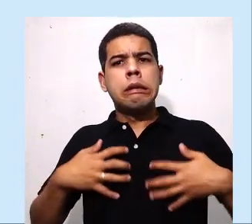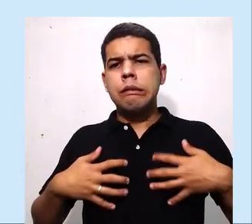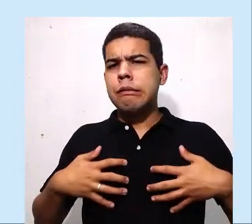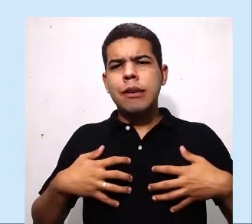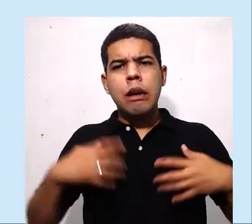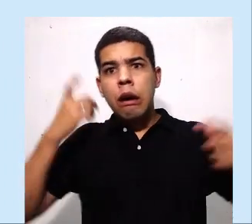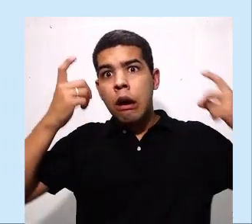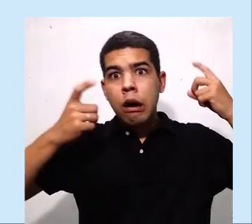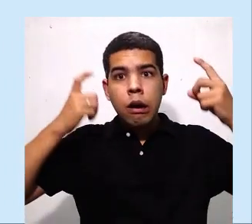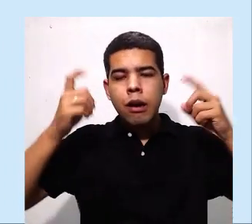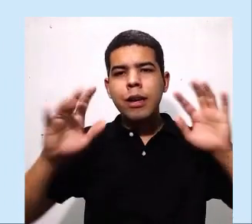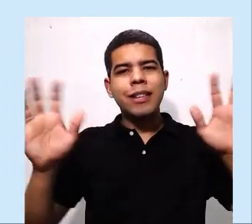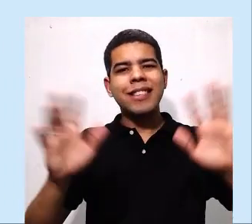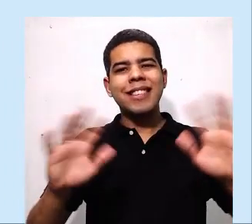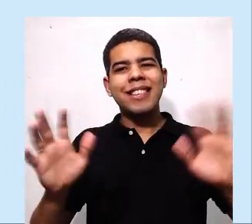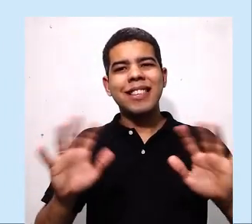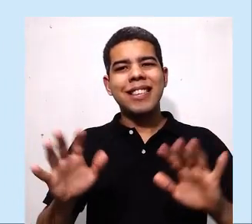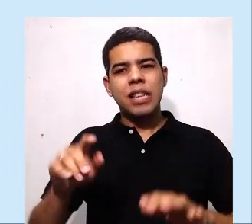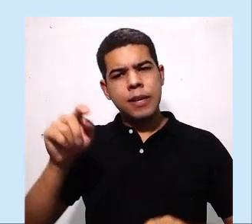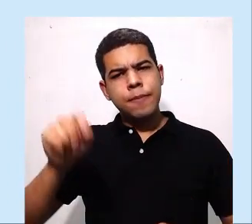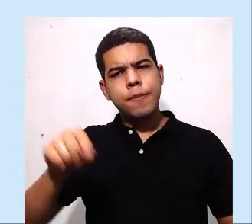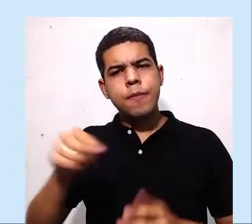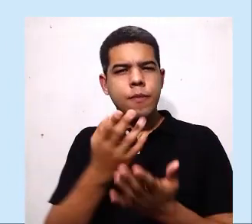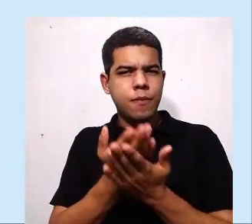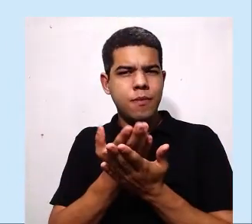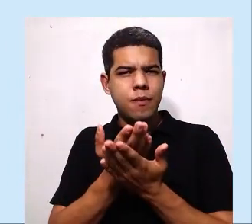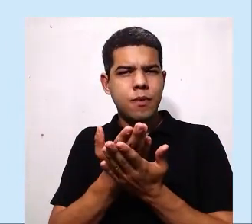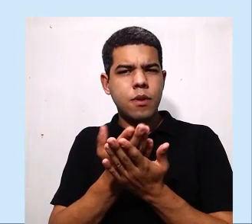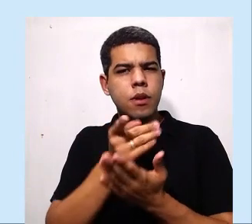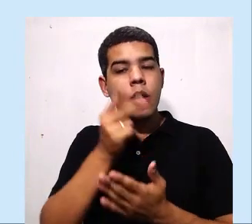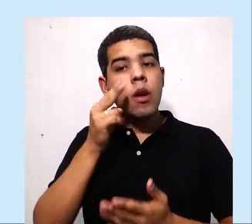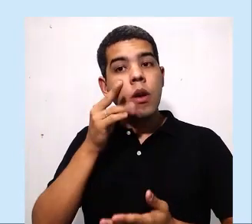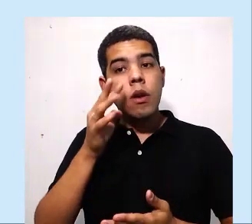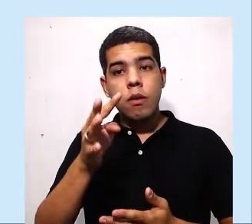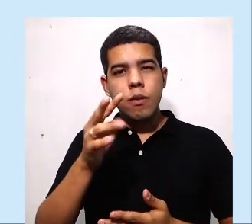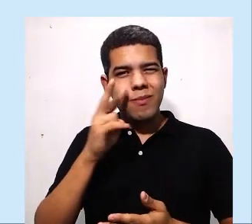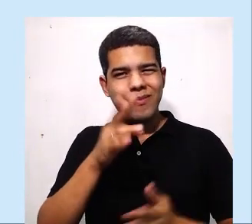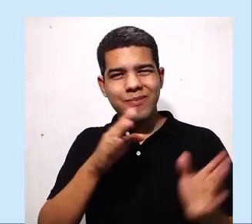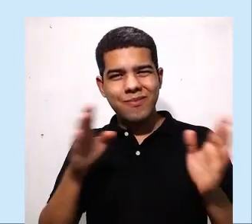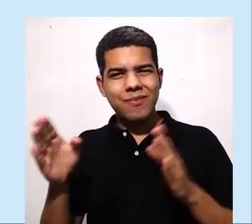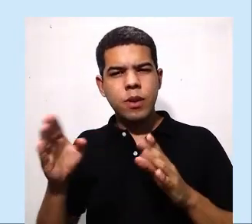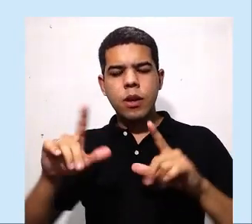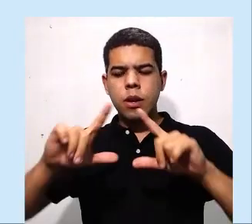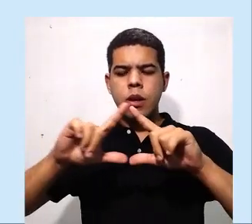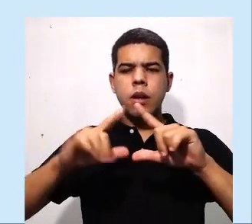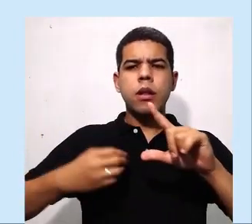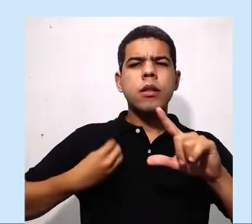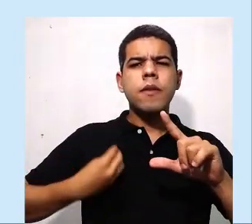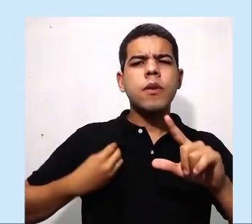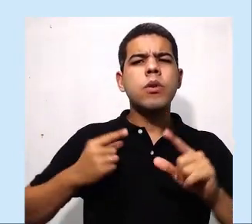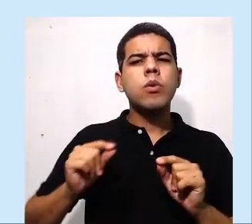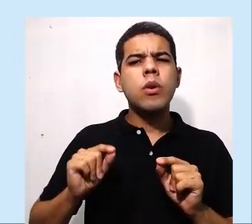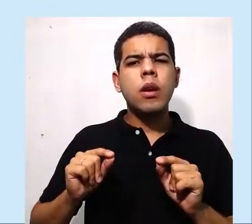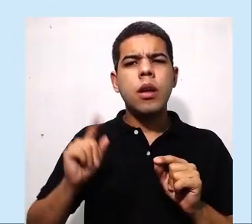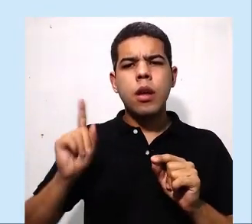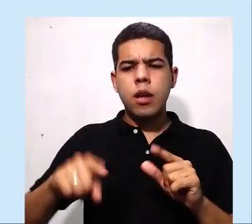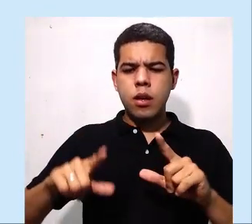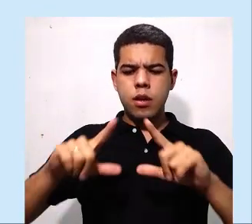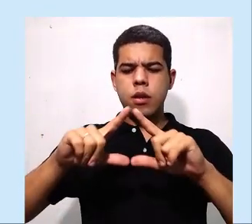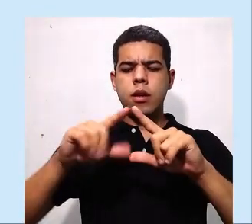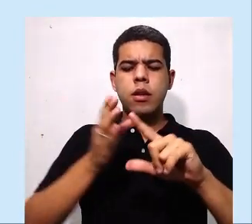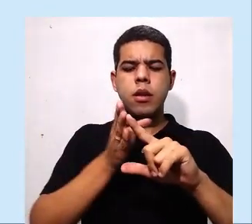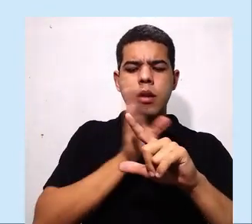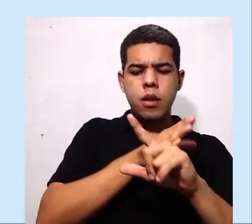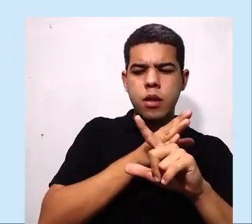sem aperreio, que hoje, nesta aula, você viu a condição de existência de um triângulo. Quer dizer o quê? Eu pego